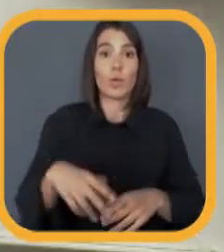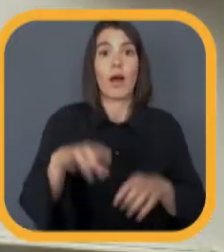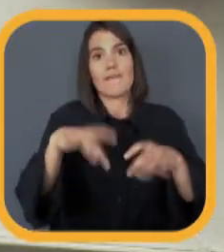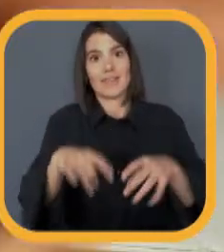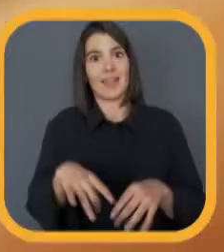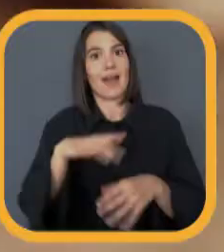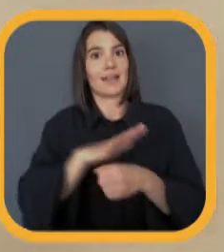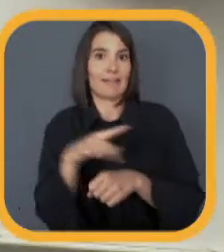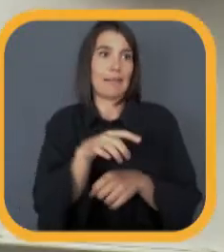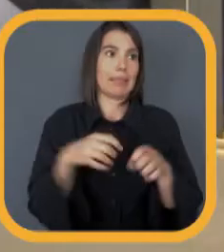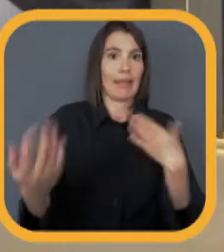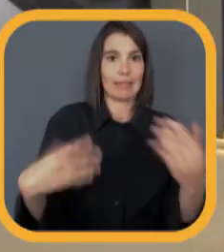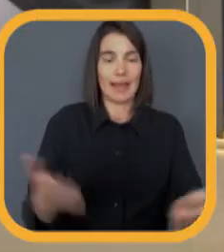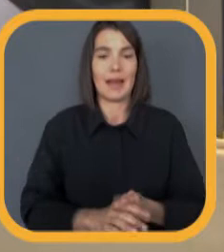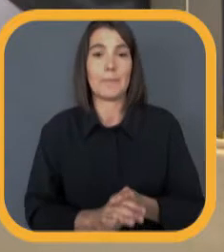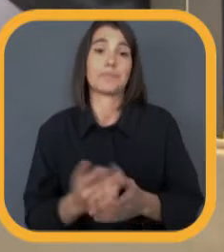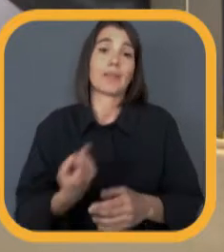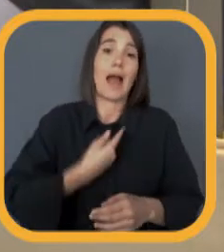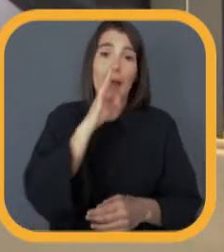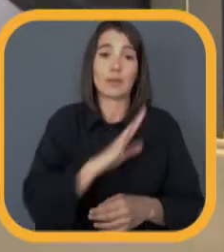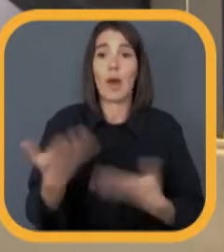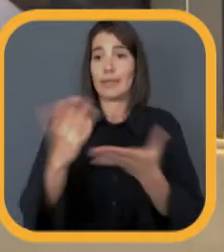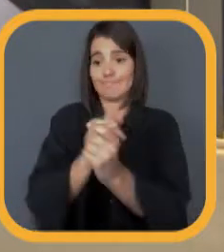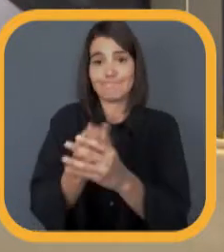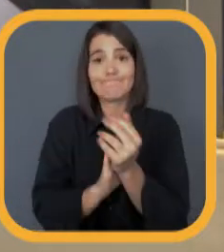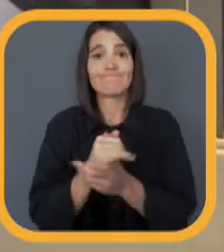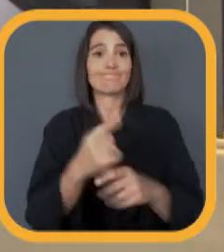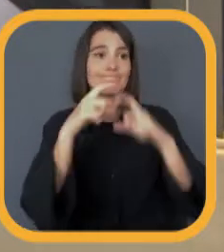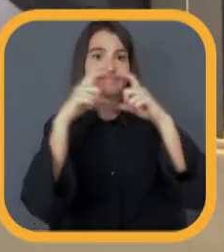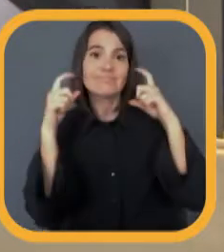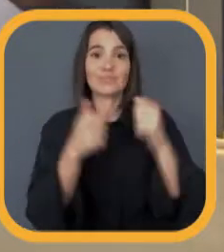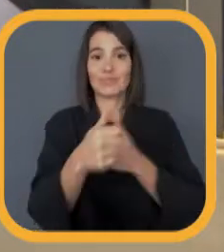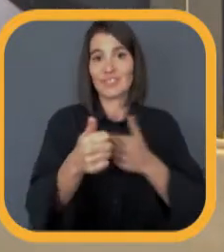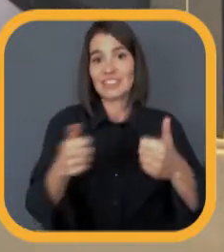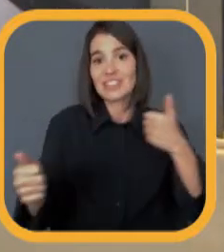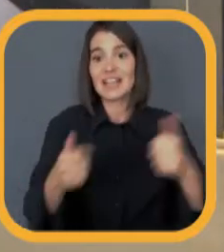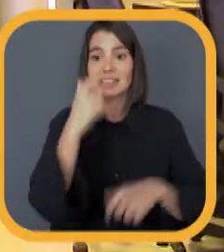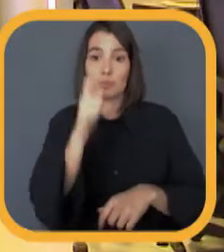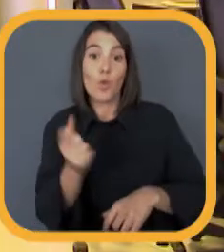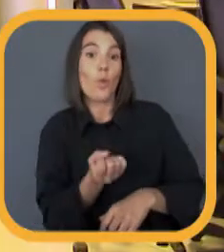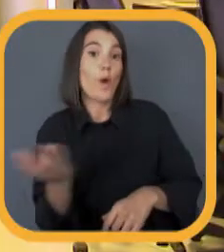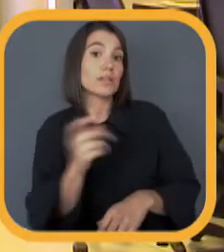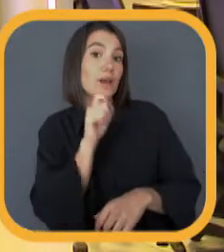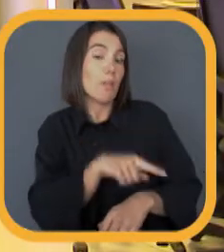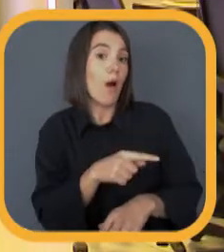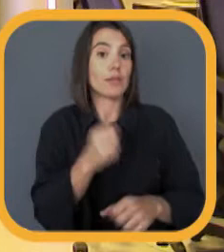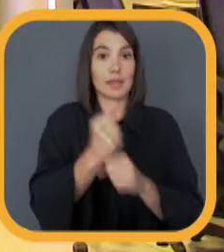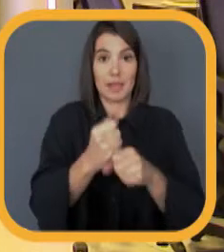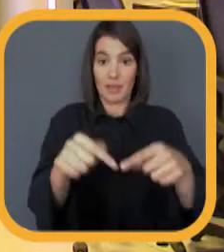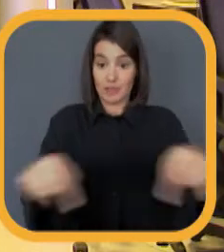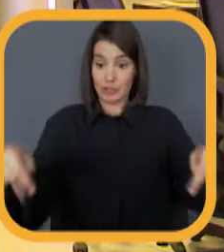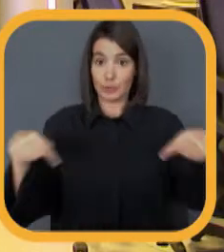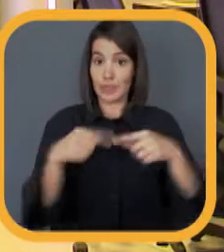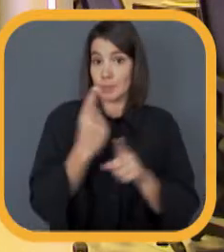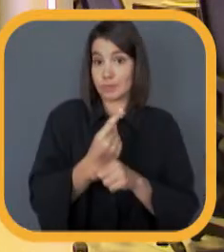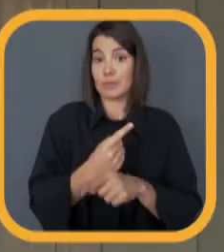da Covid-19. Foi preciso adaptar-se ao gel desinfetante, às máscaras, à distância de segurança, ao número de pessoas que podem estar a trabalhar